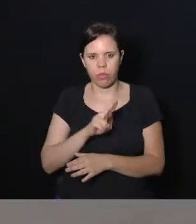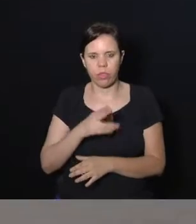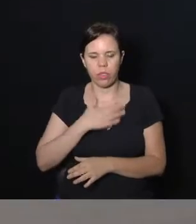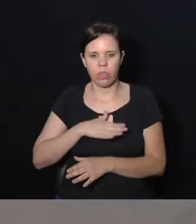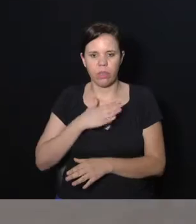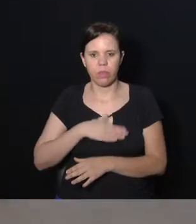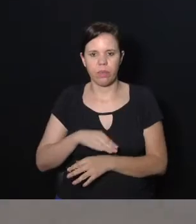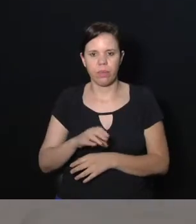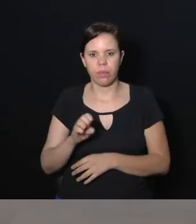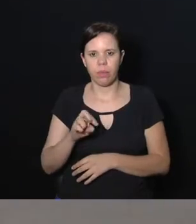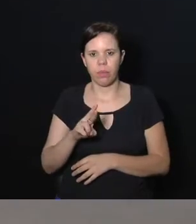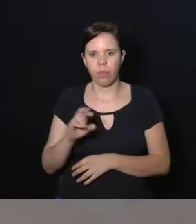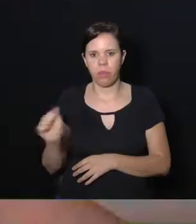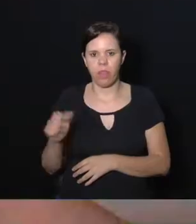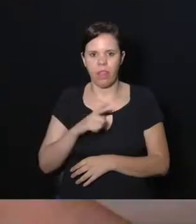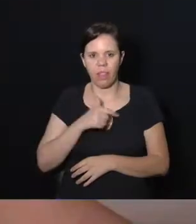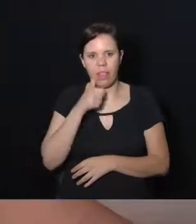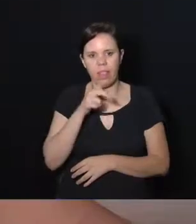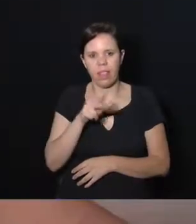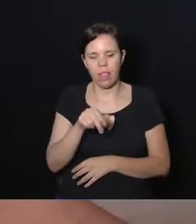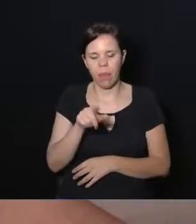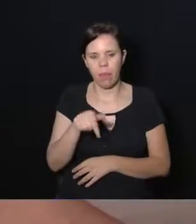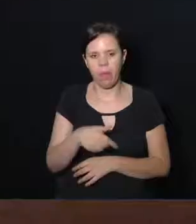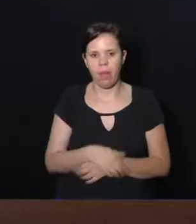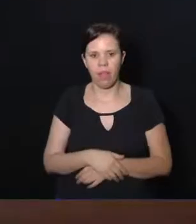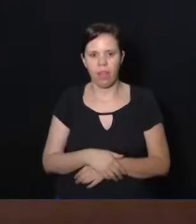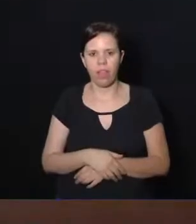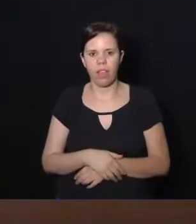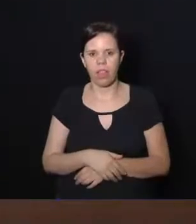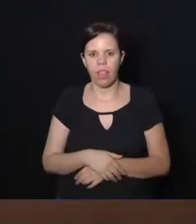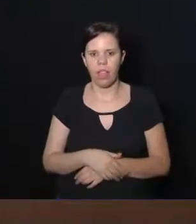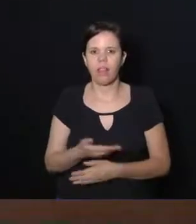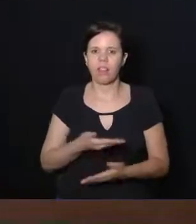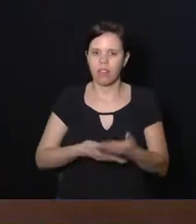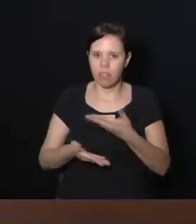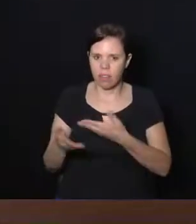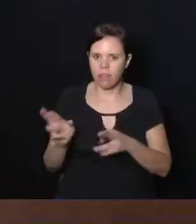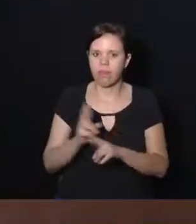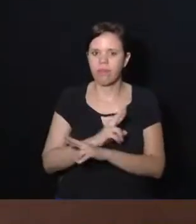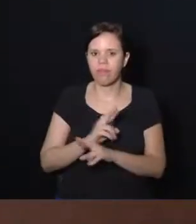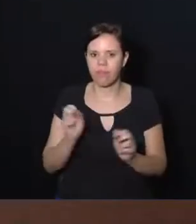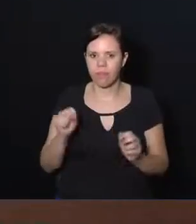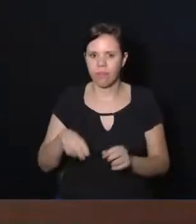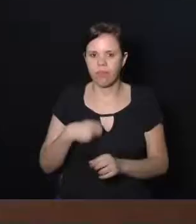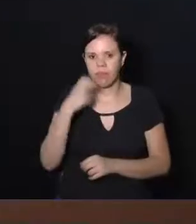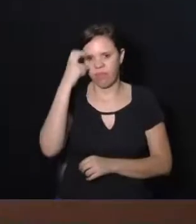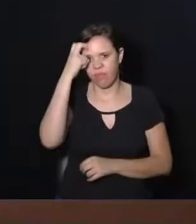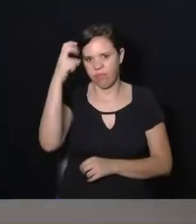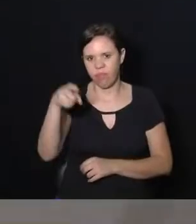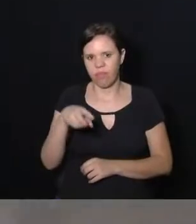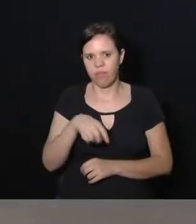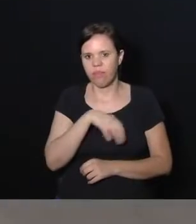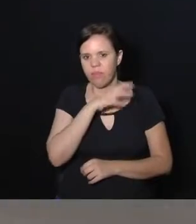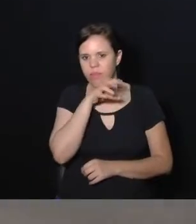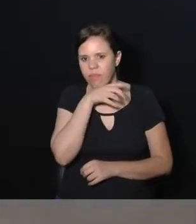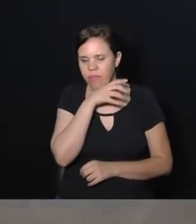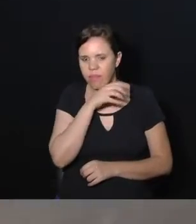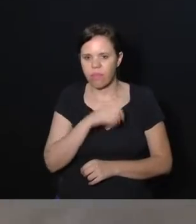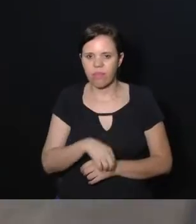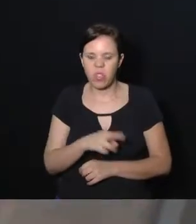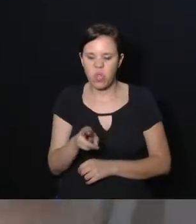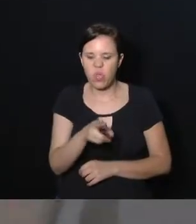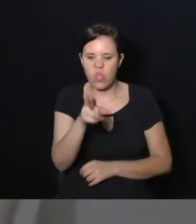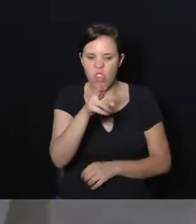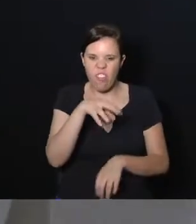E a Emera tem uma irmãzinha. É uma espécie totalmente sociável, eles são muito inteligentes dentre os